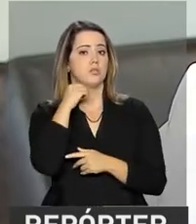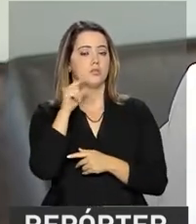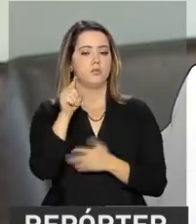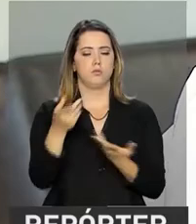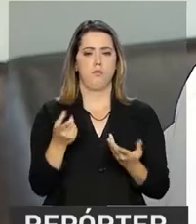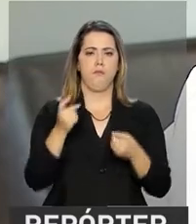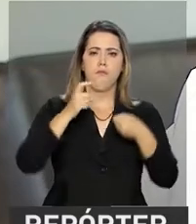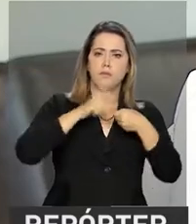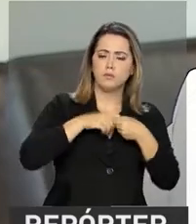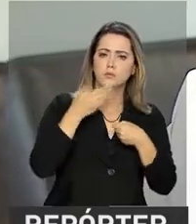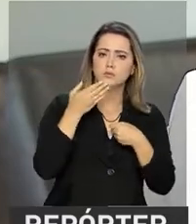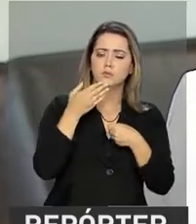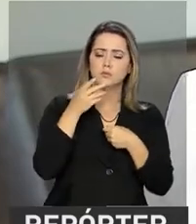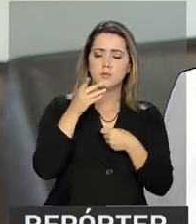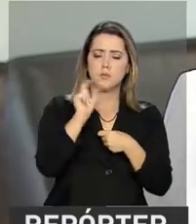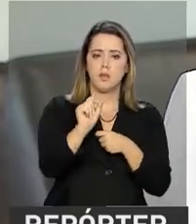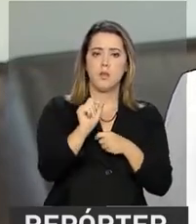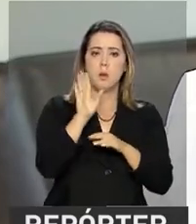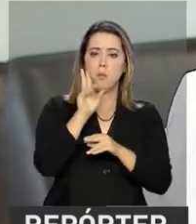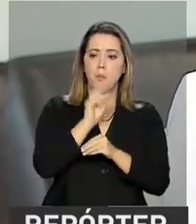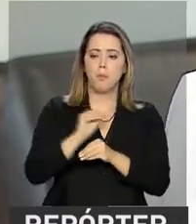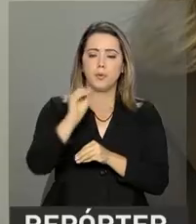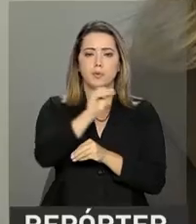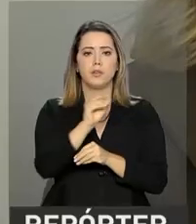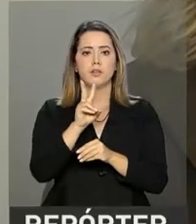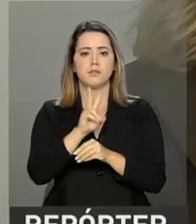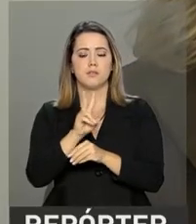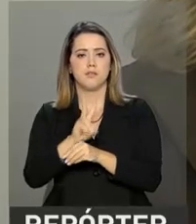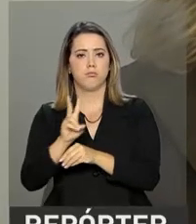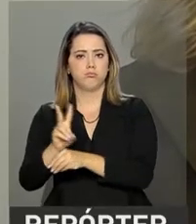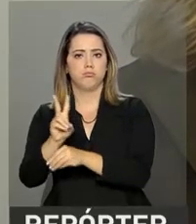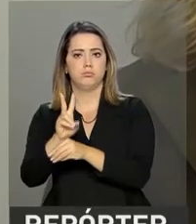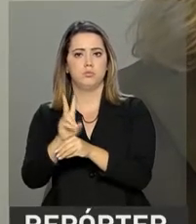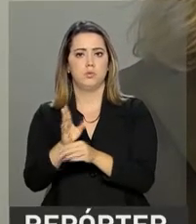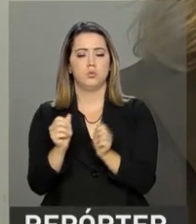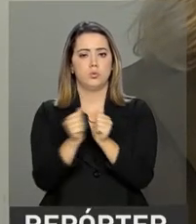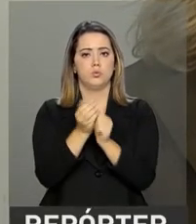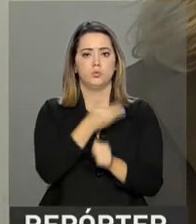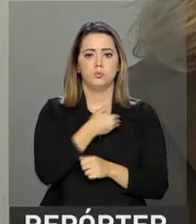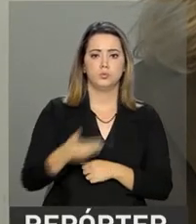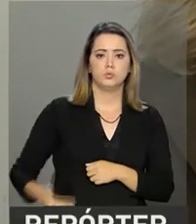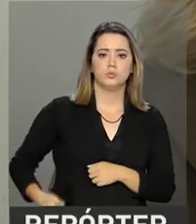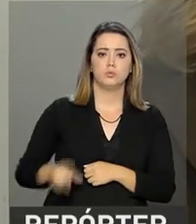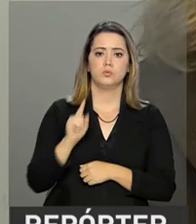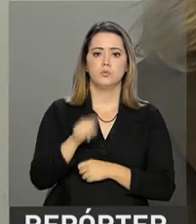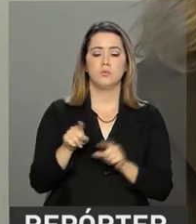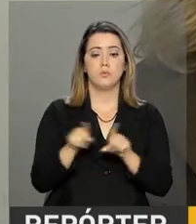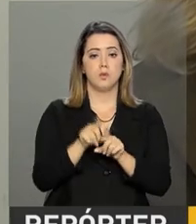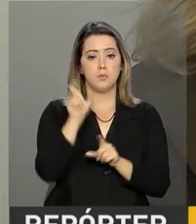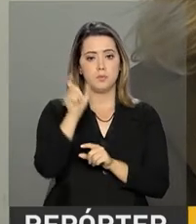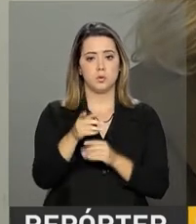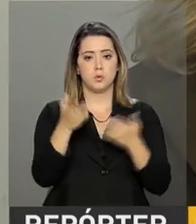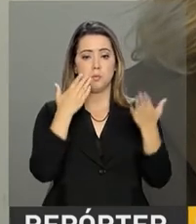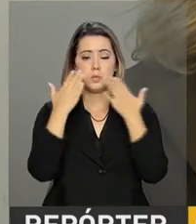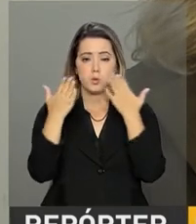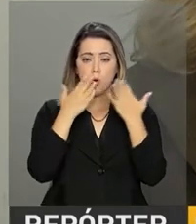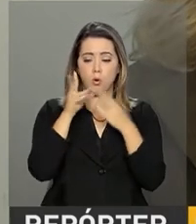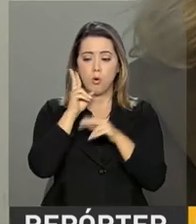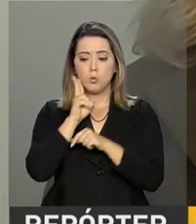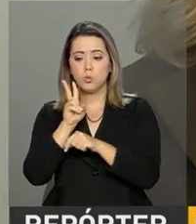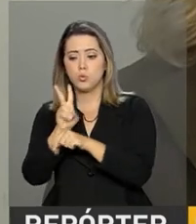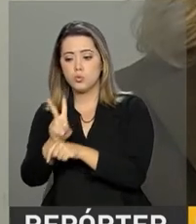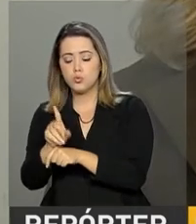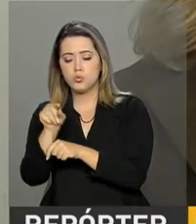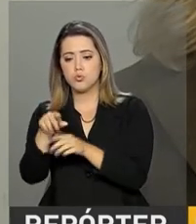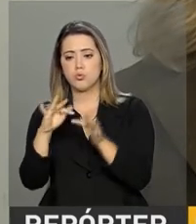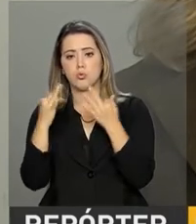uma função de proteção provisória do Estado. O psicólogo ele não acompanha só a criança, ele acompanha também